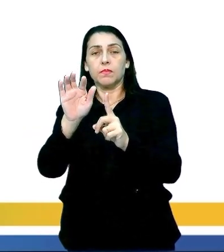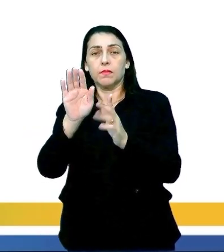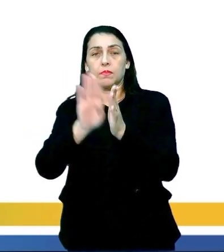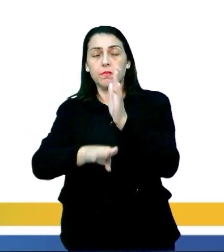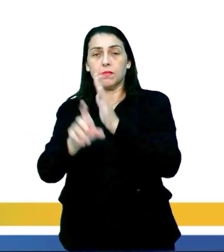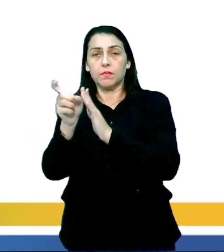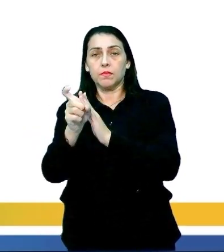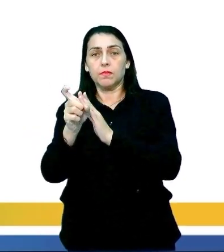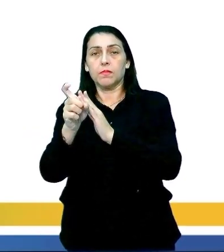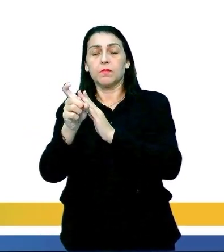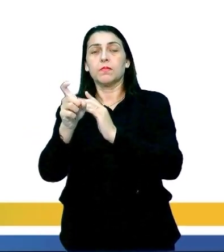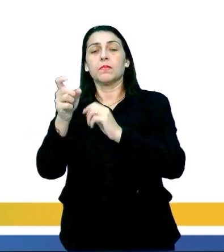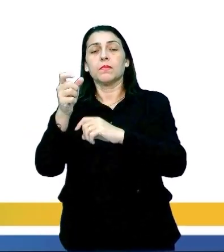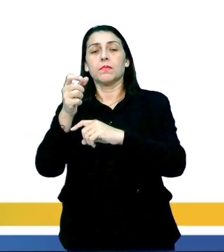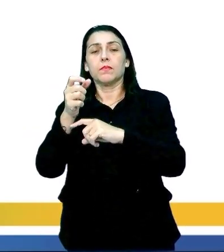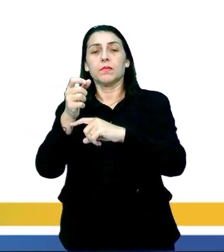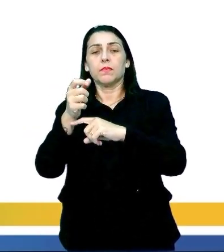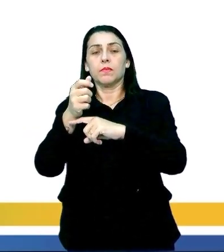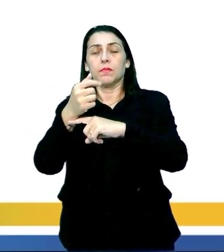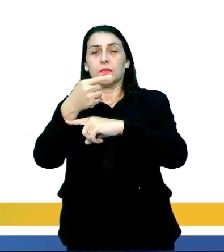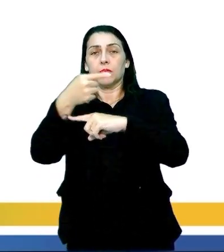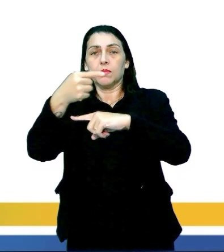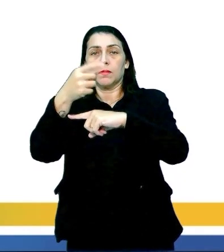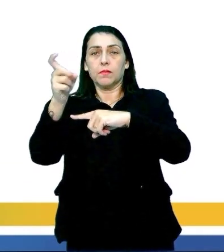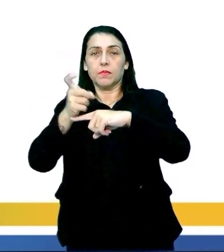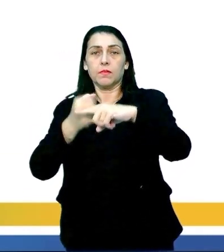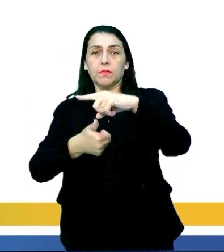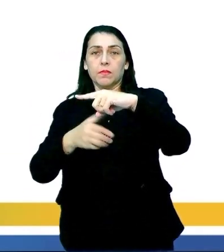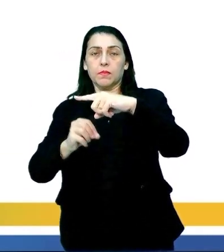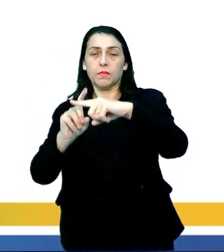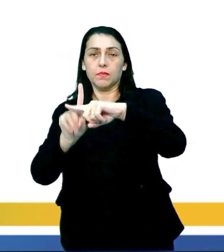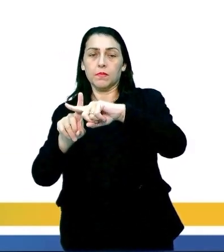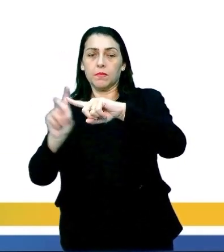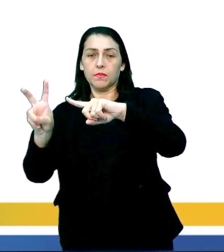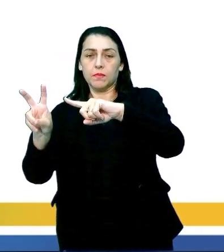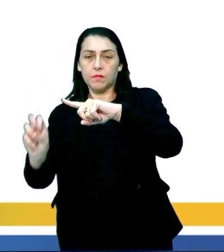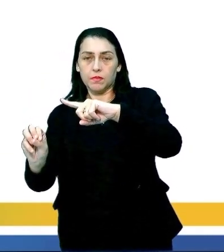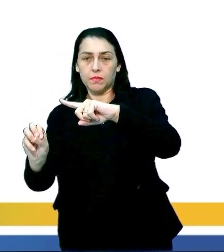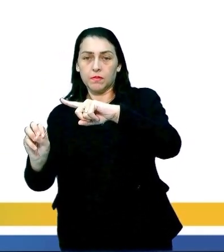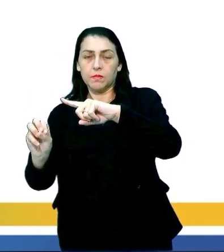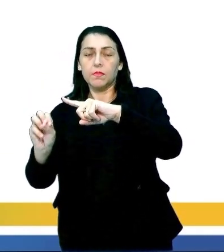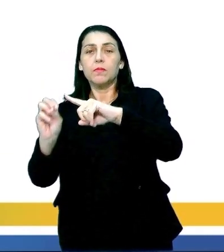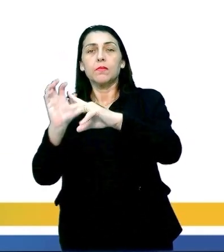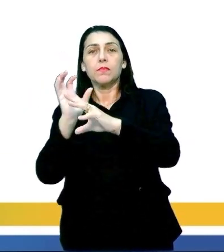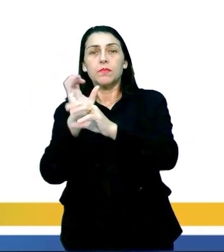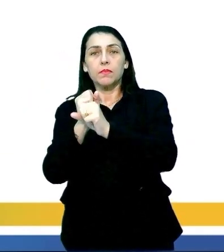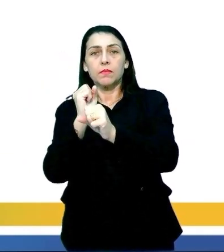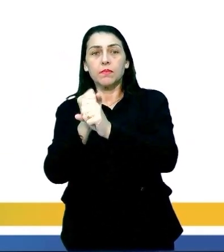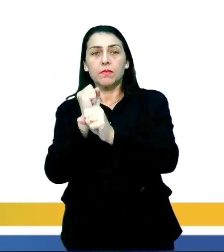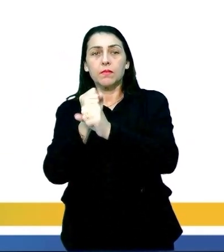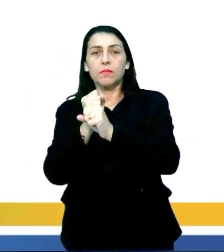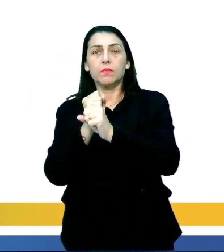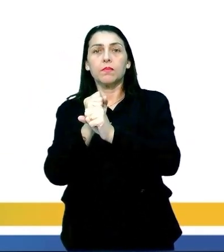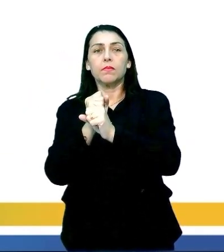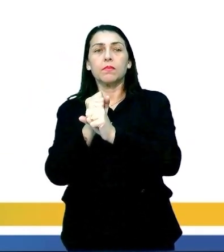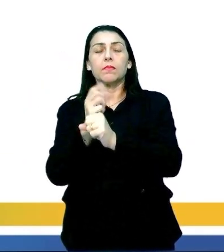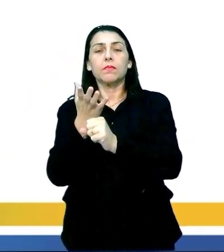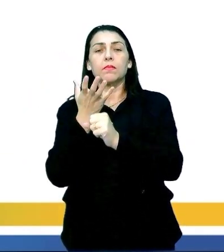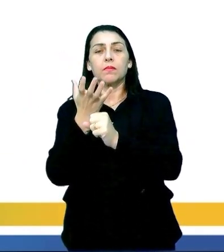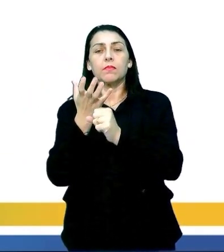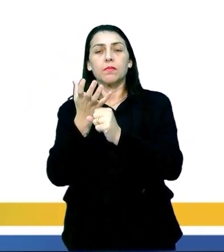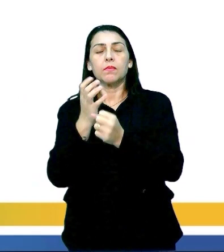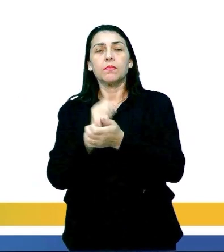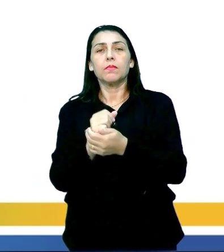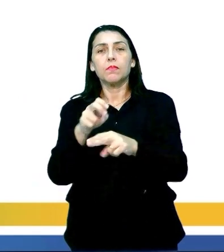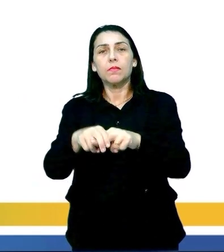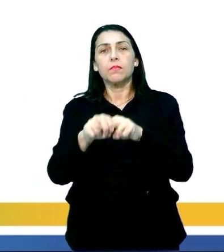sobre 10 mais 50. Essa é a nossa função que a gente está querendo. Portanto, aí